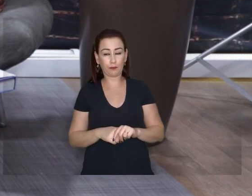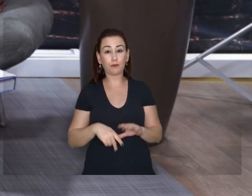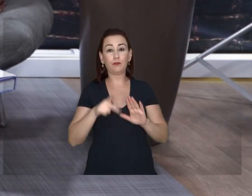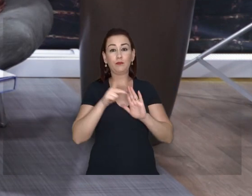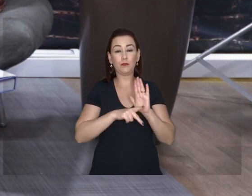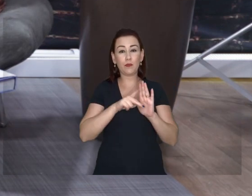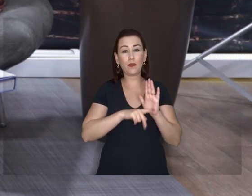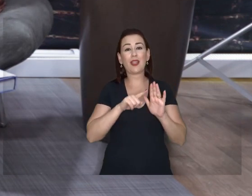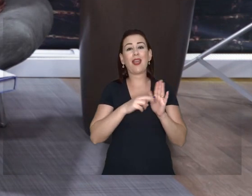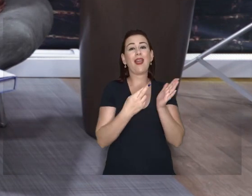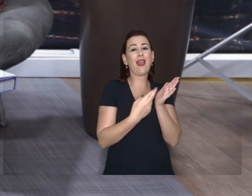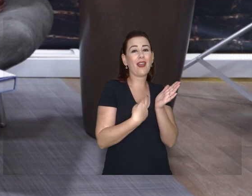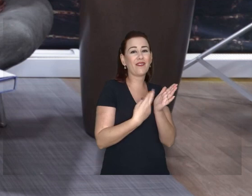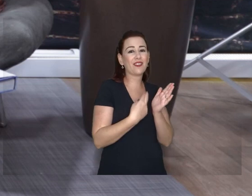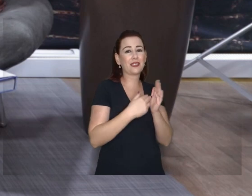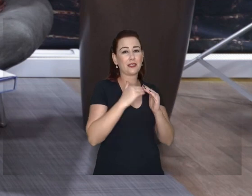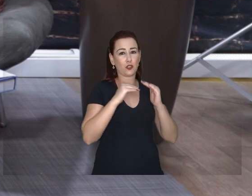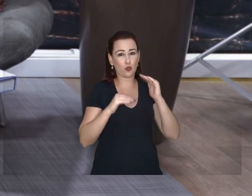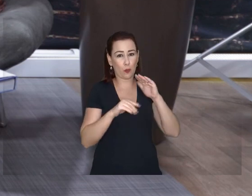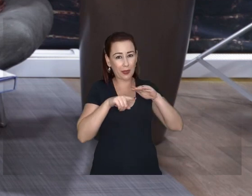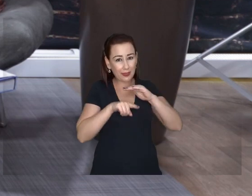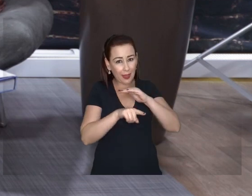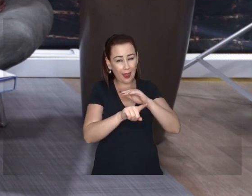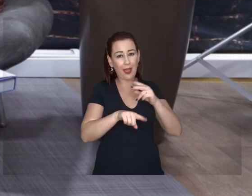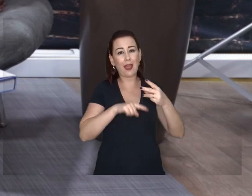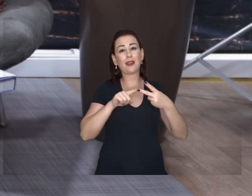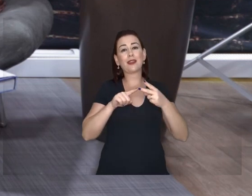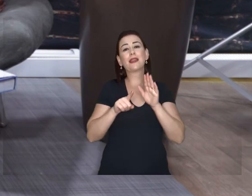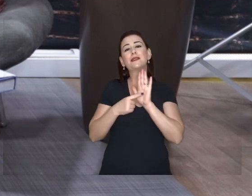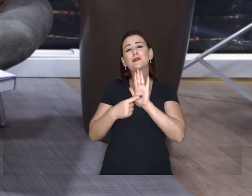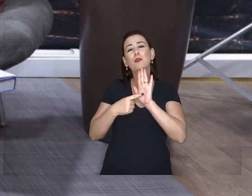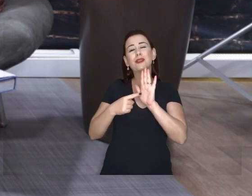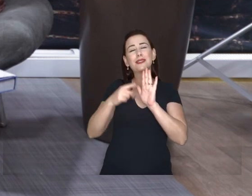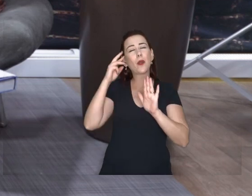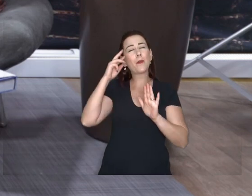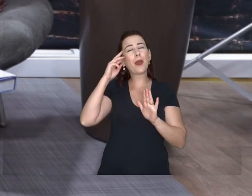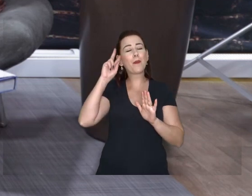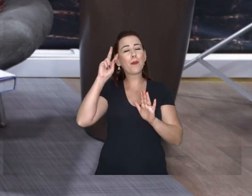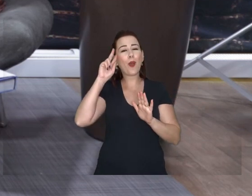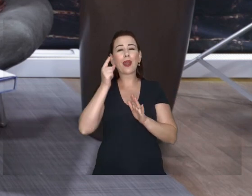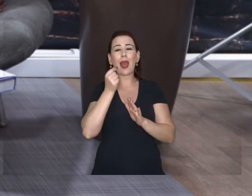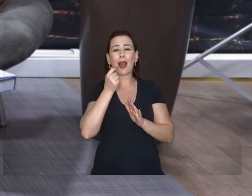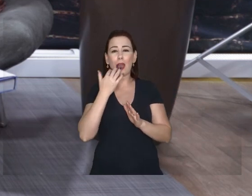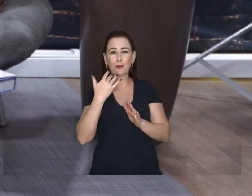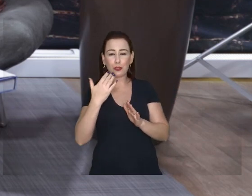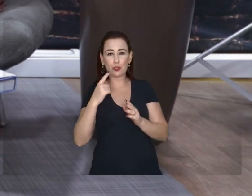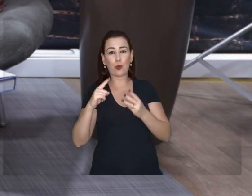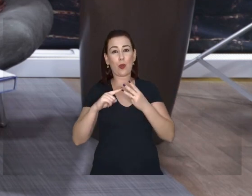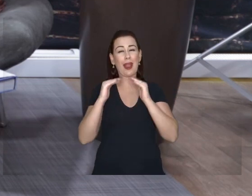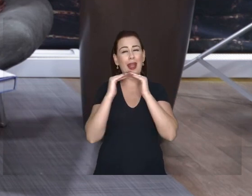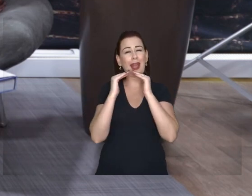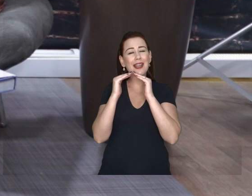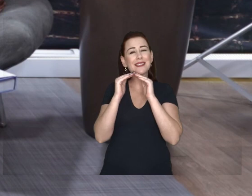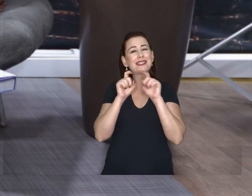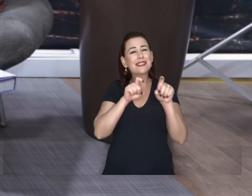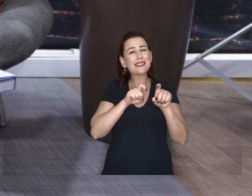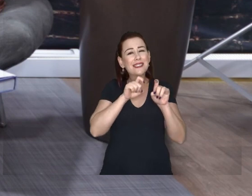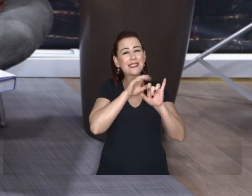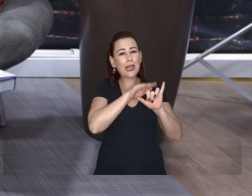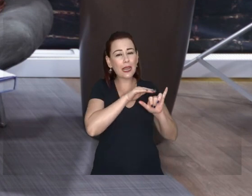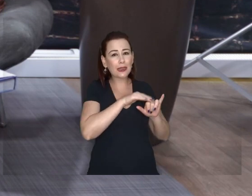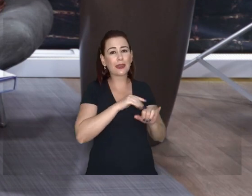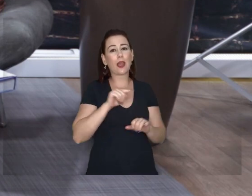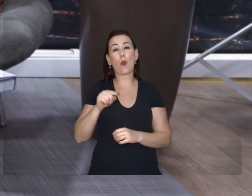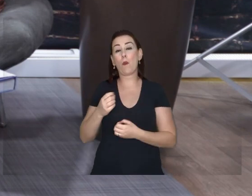os projetos a Revista Subterrânea, a exposição Memórias em Lápis de Cor, Casinhas do Sertão, o projeto Poesia